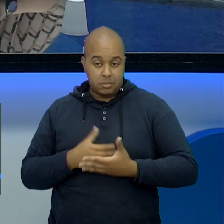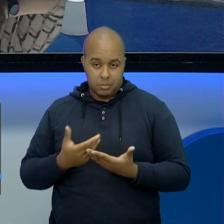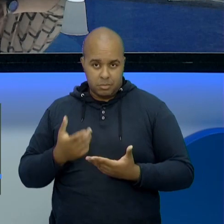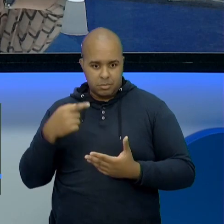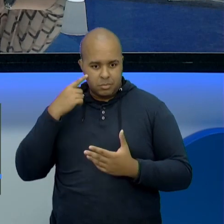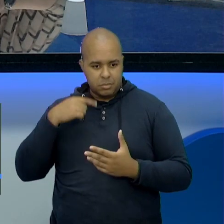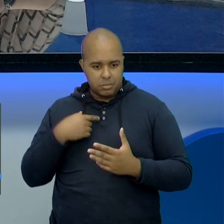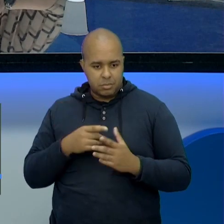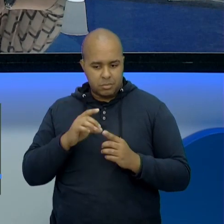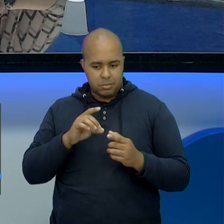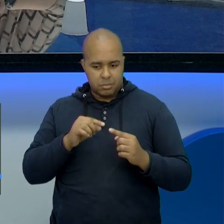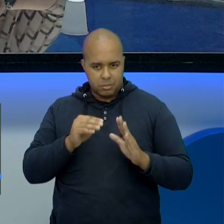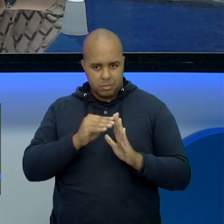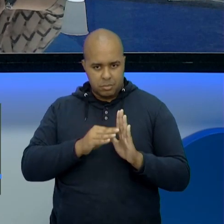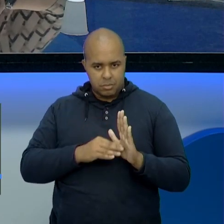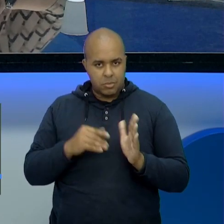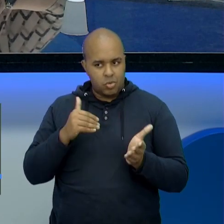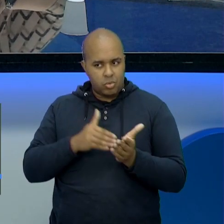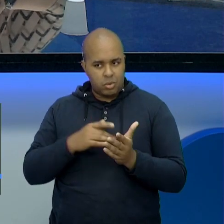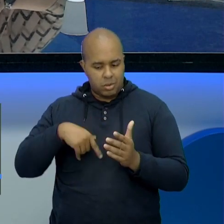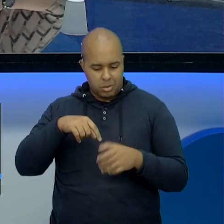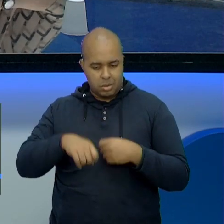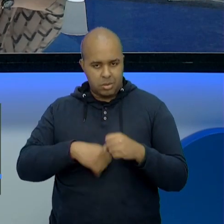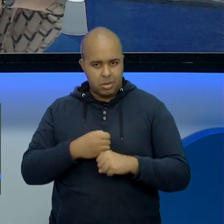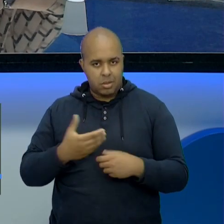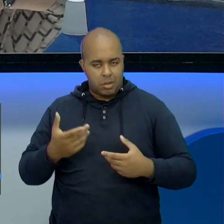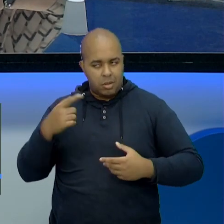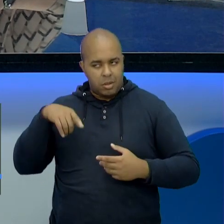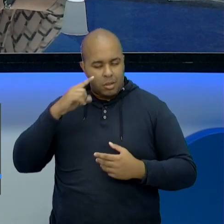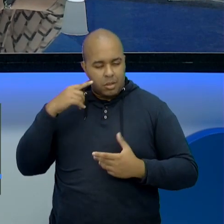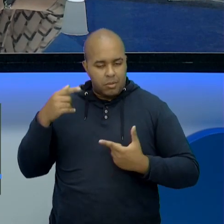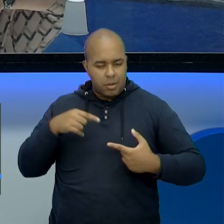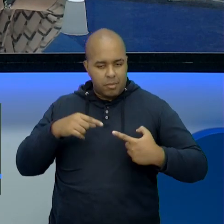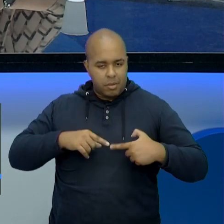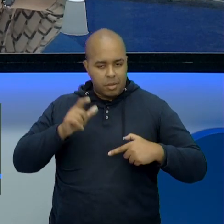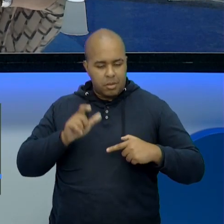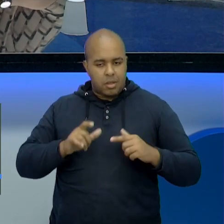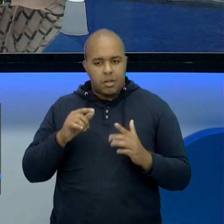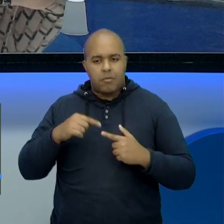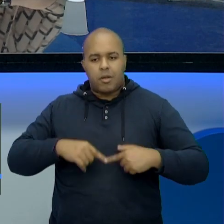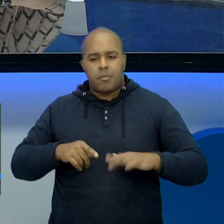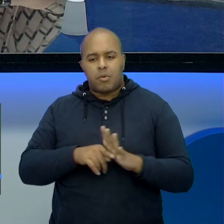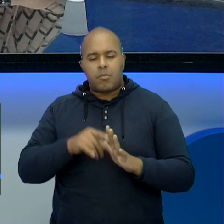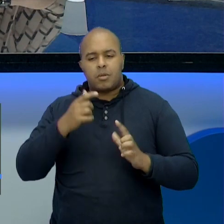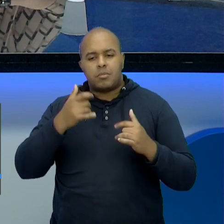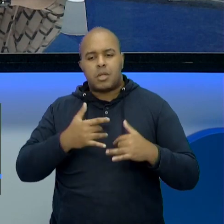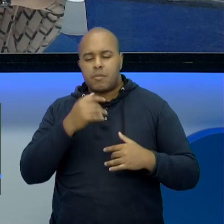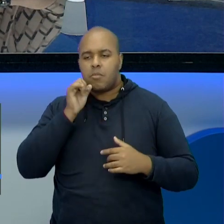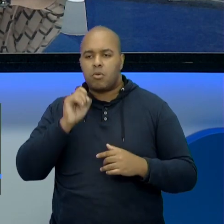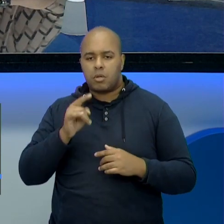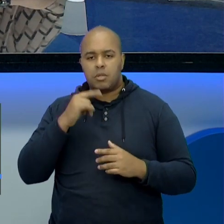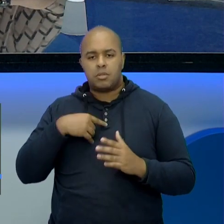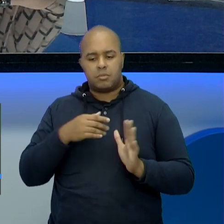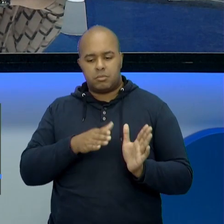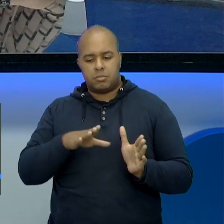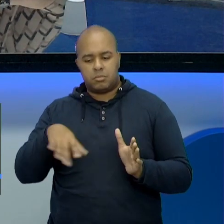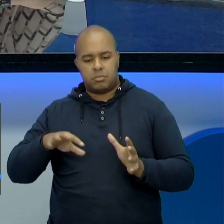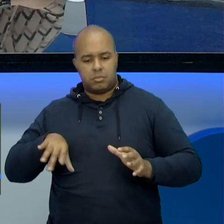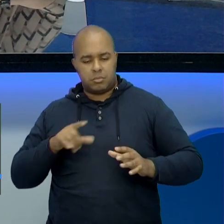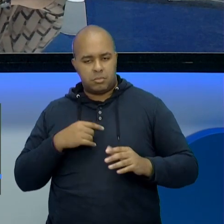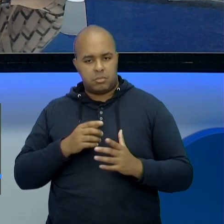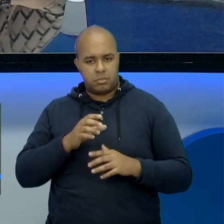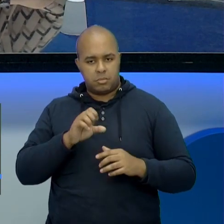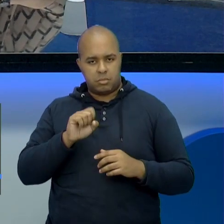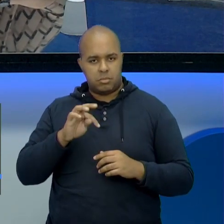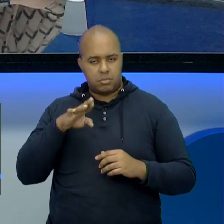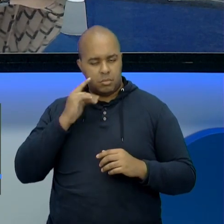Então esse decreto, esse último decreto desse ano, ele veio para isso. Ele veio para falar, ok, setores, os setores